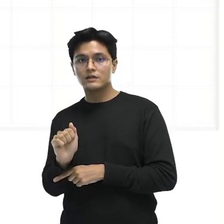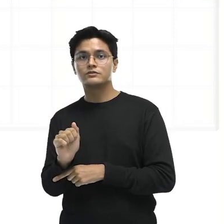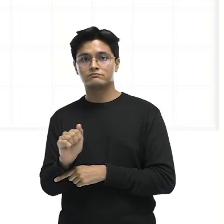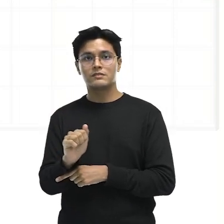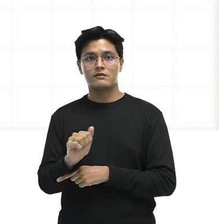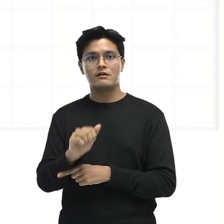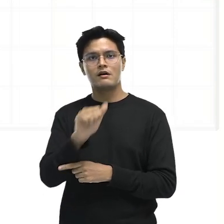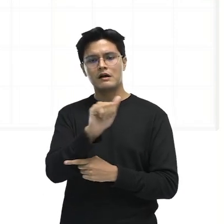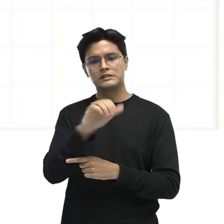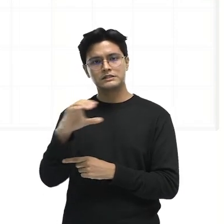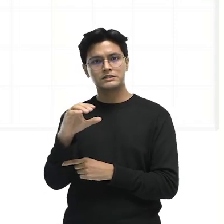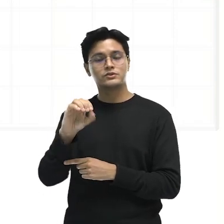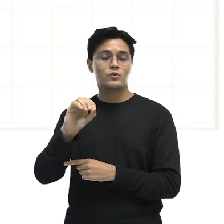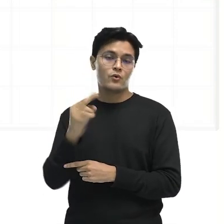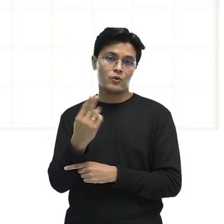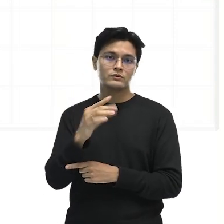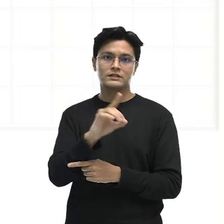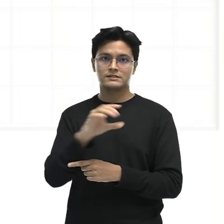a Cristo.